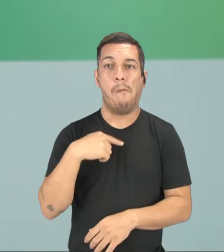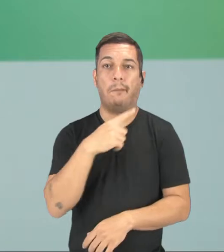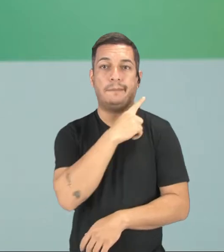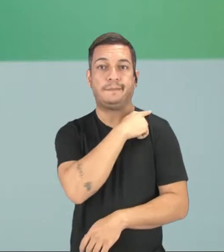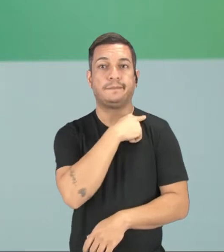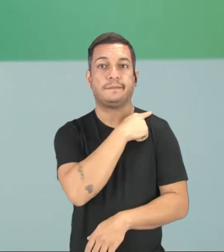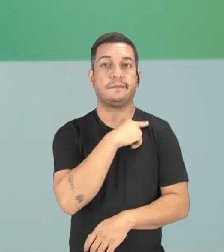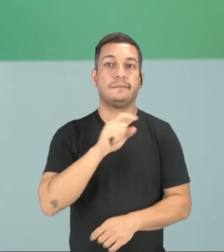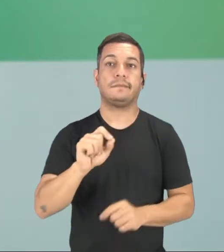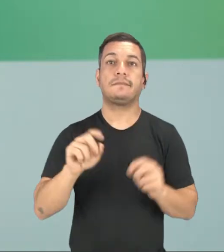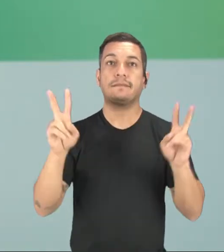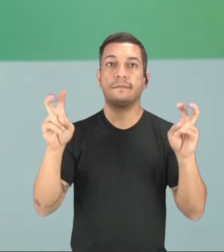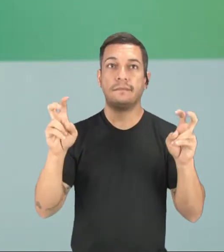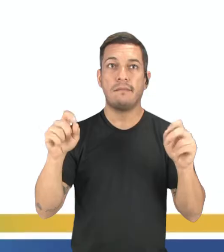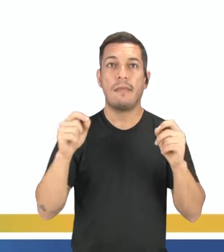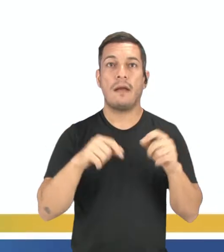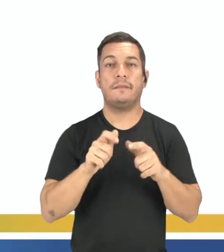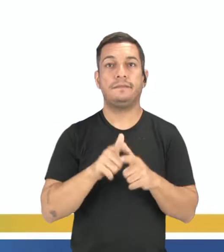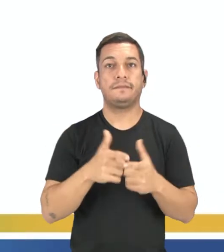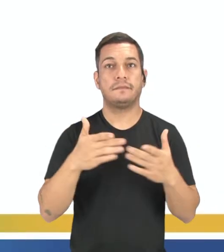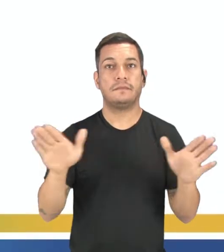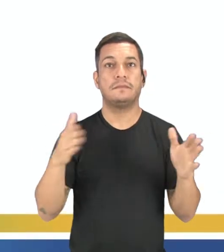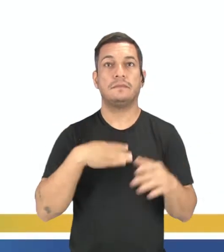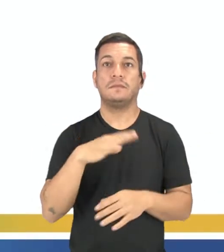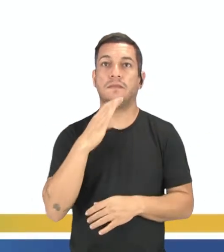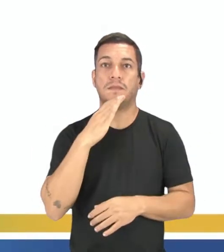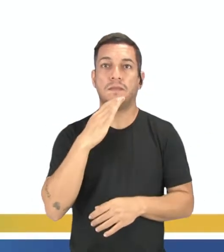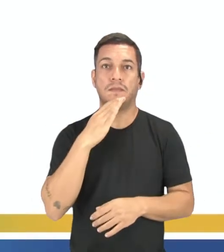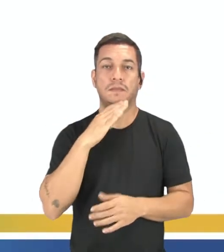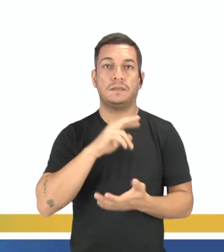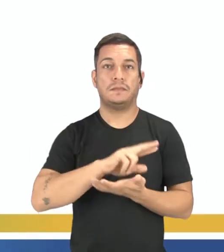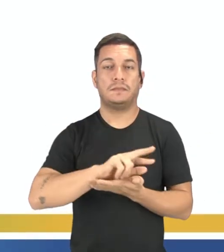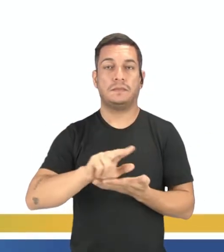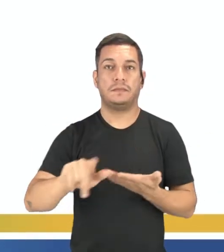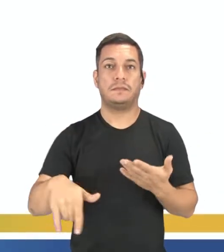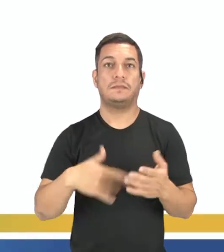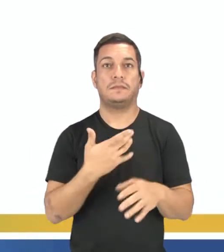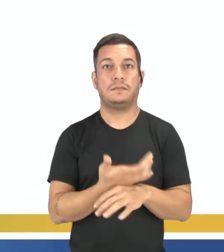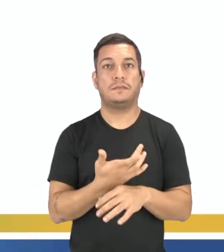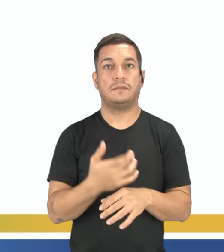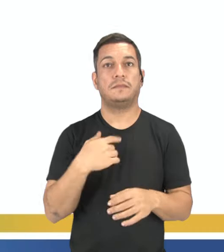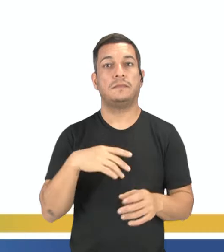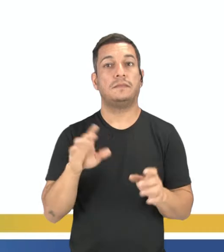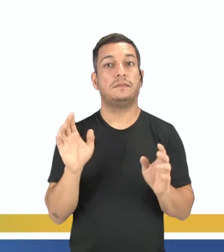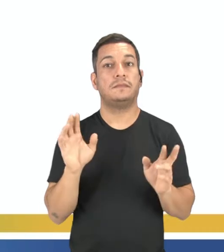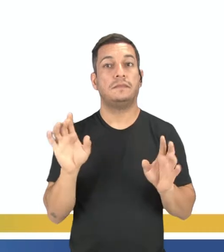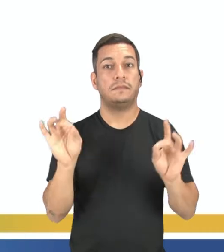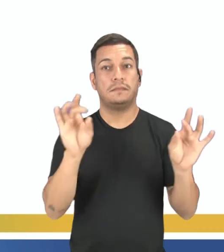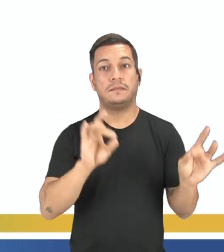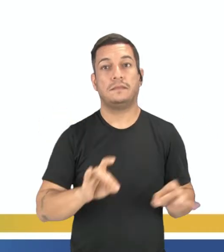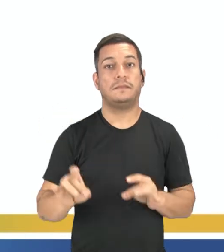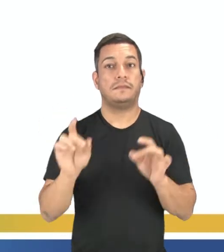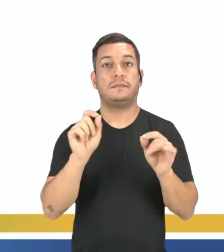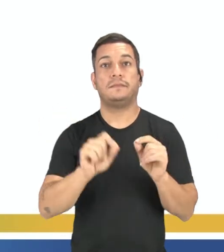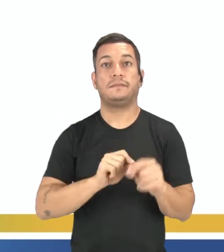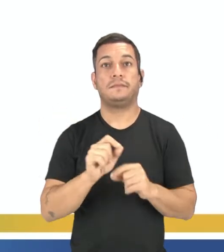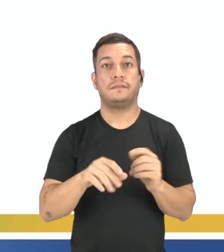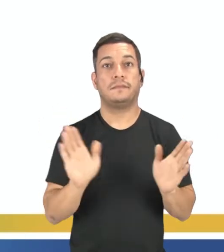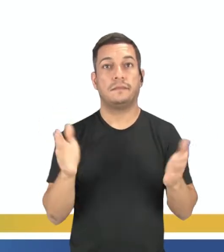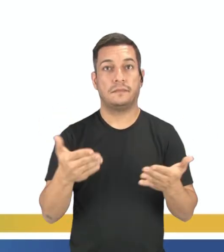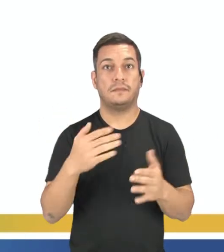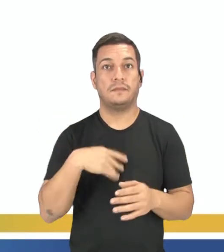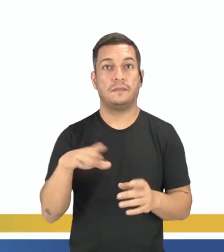primeira série do ensino médio, sobre o tema Ampliação dos conhecimentos interdisciplinares, especificamente o